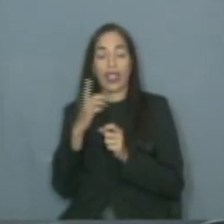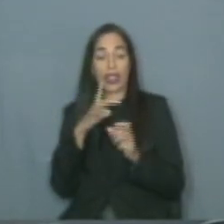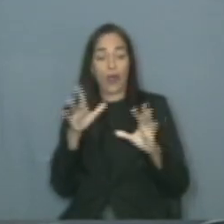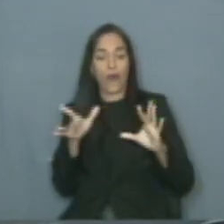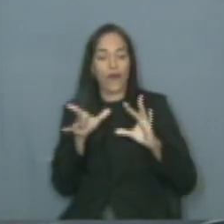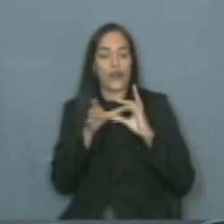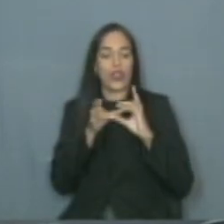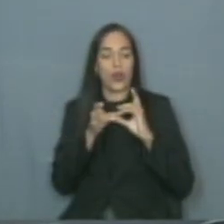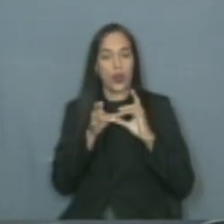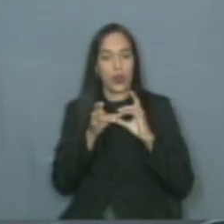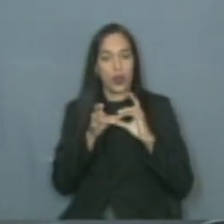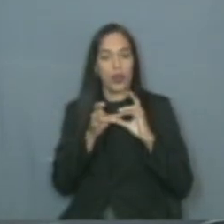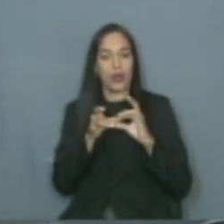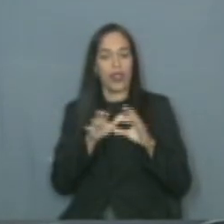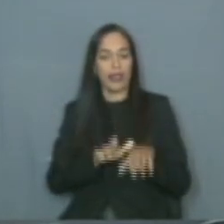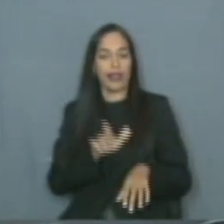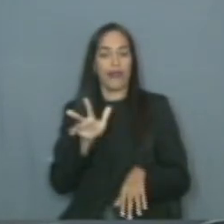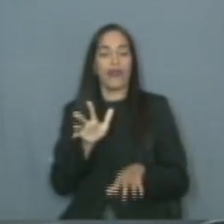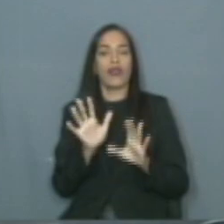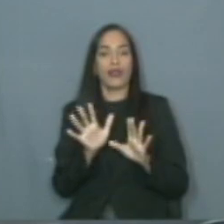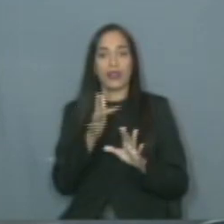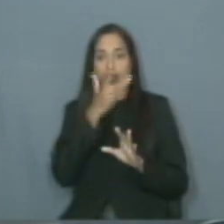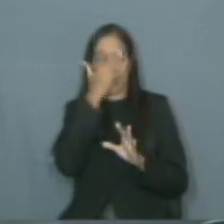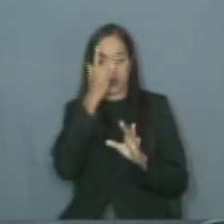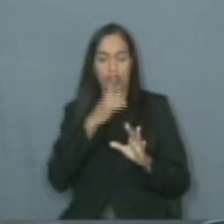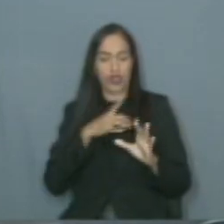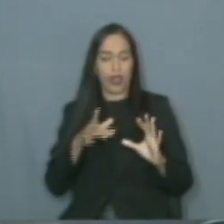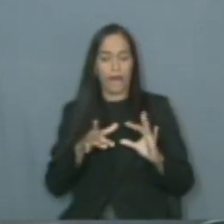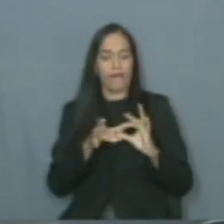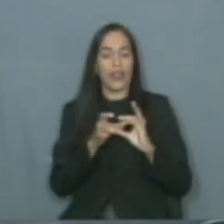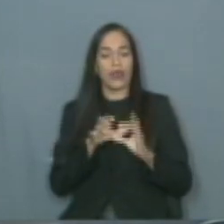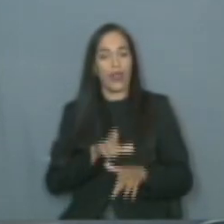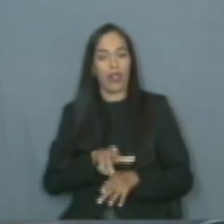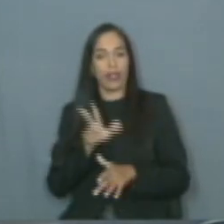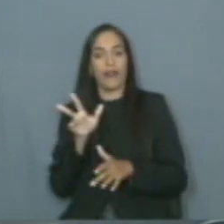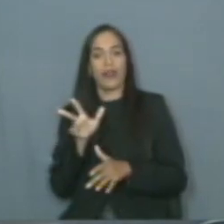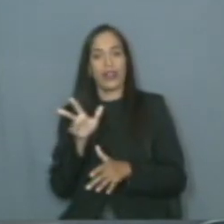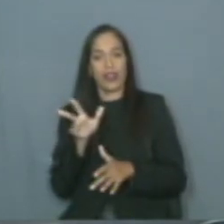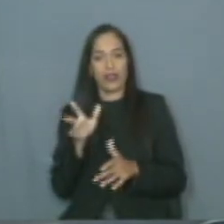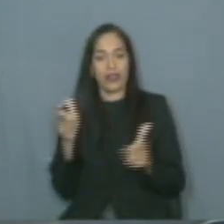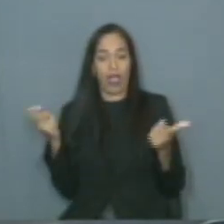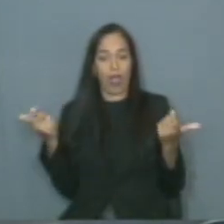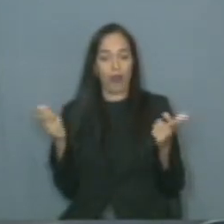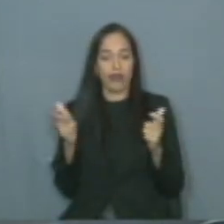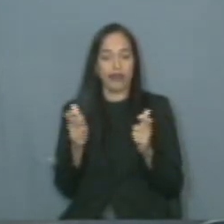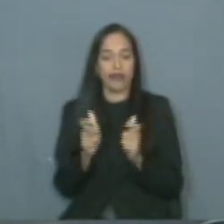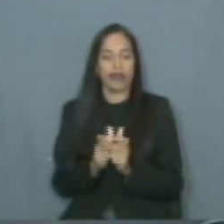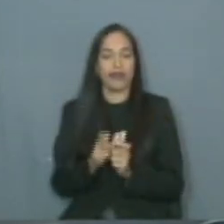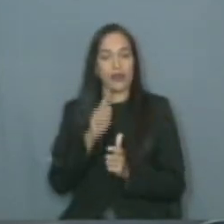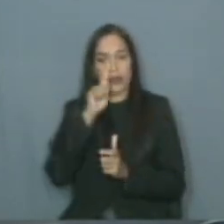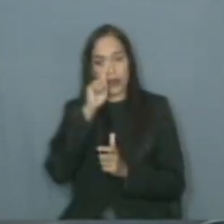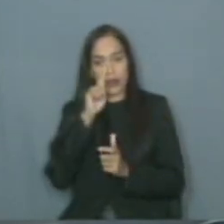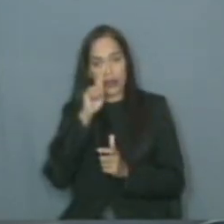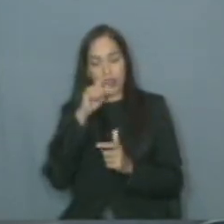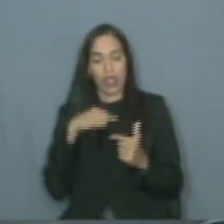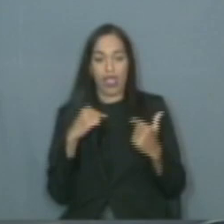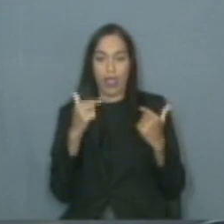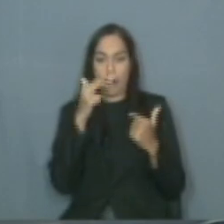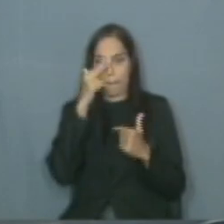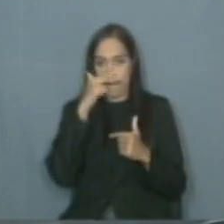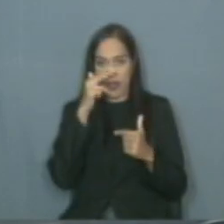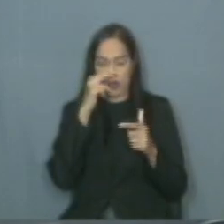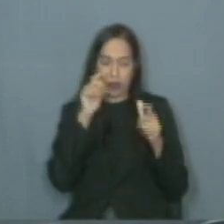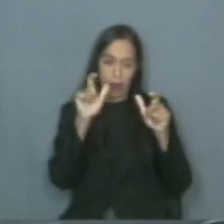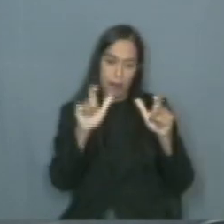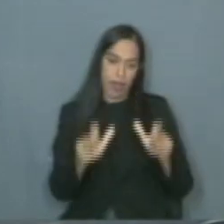diferente. Veja que curioso, as pessoas que têm um vínculo diferente do vínculo do redutor de danos, mas que trabalham no mesmo